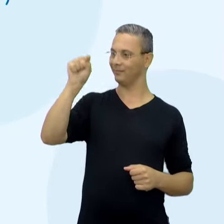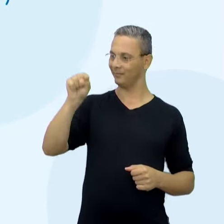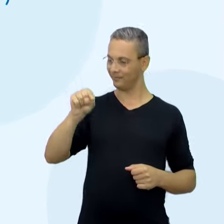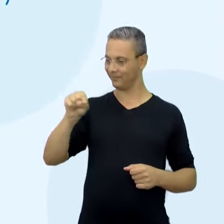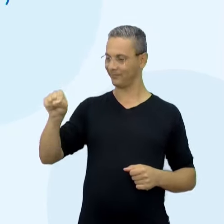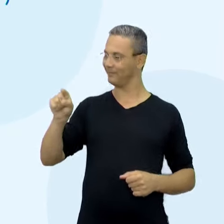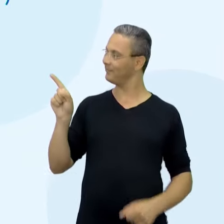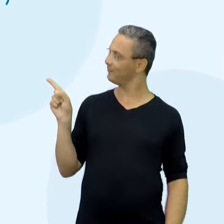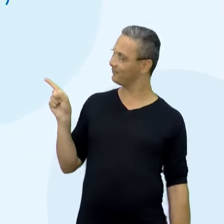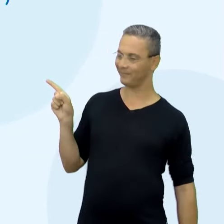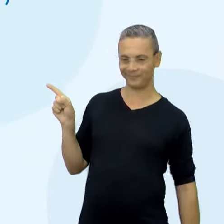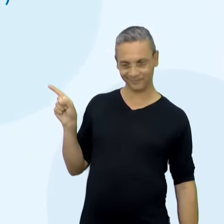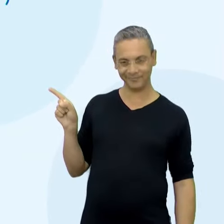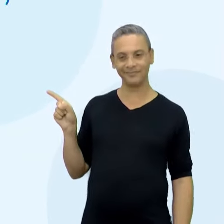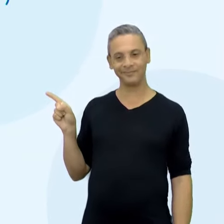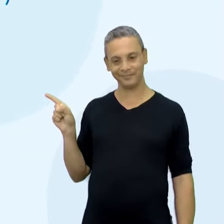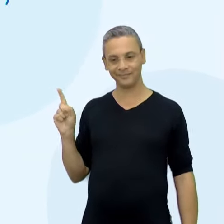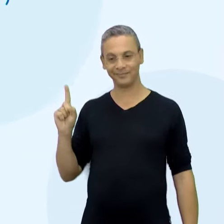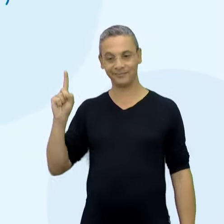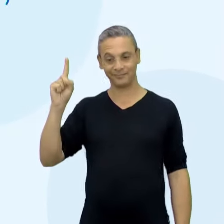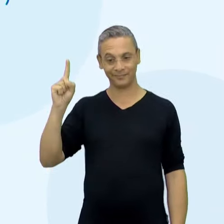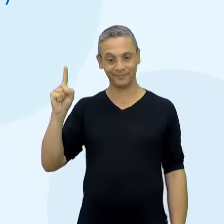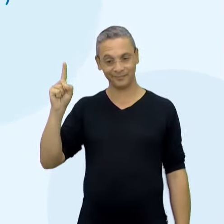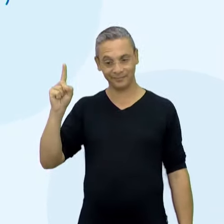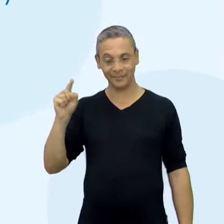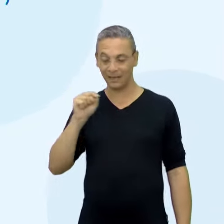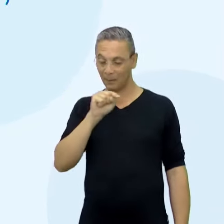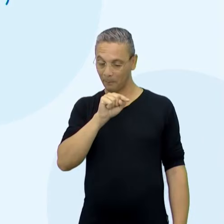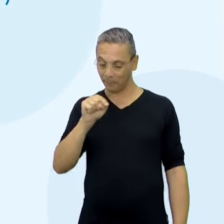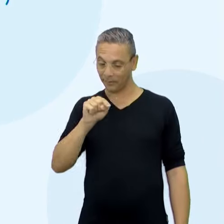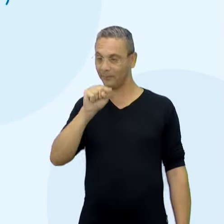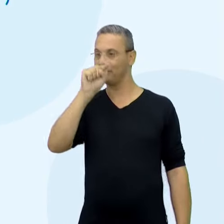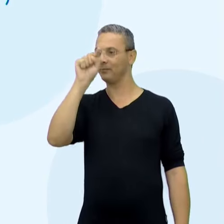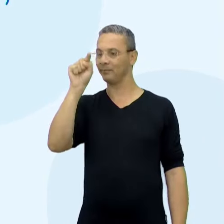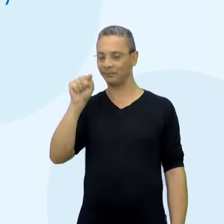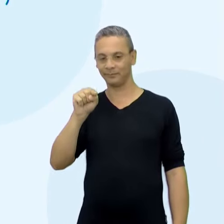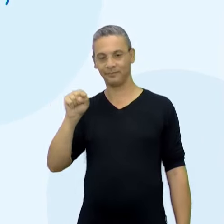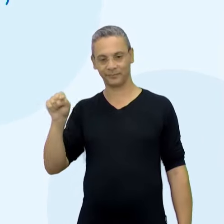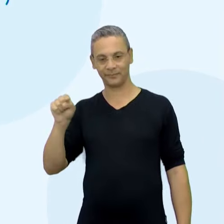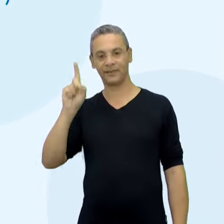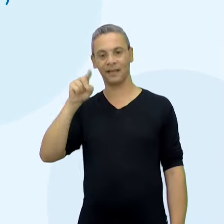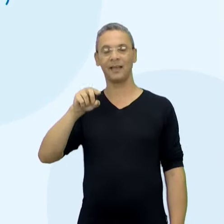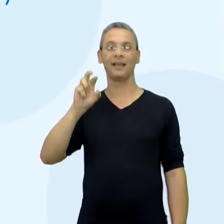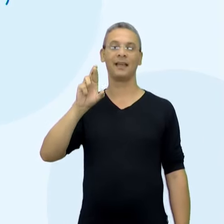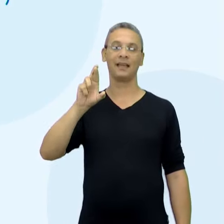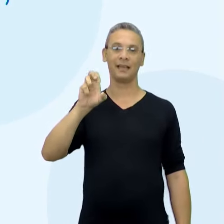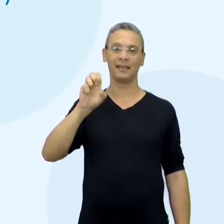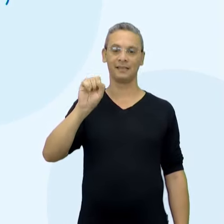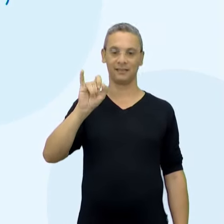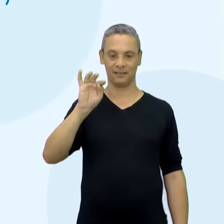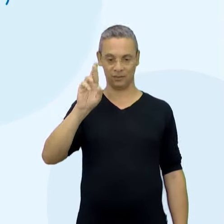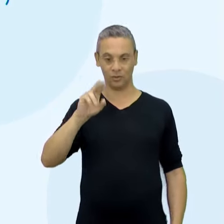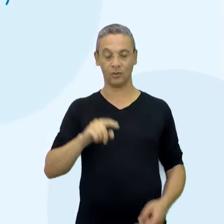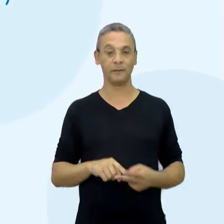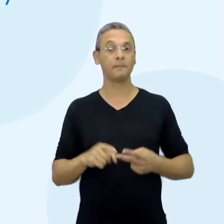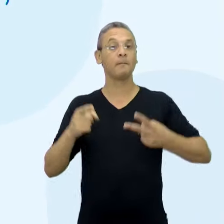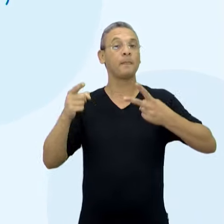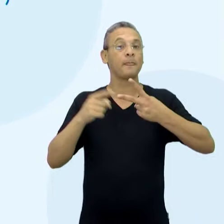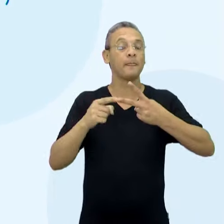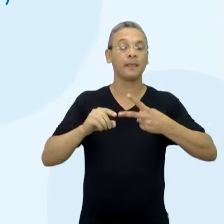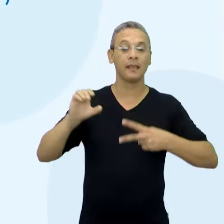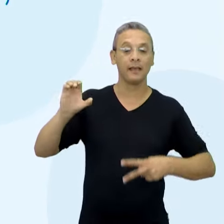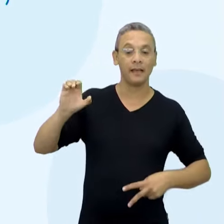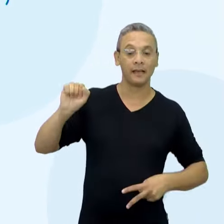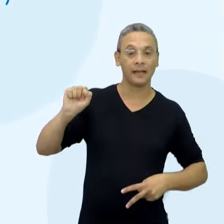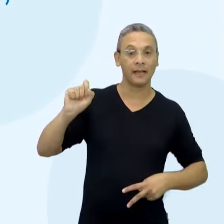Lembrou agora? Resistor elétrico. Certo? O capacitor, o símbolo